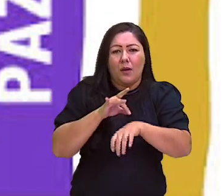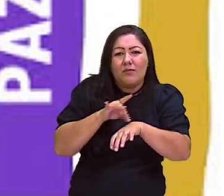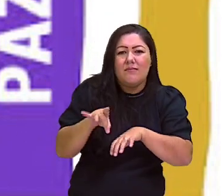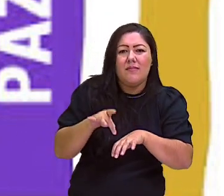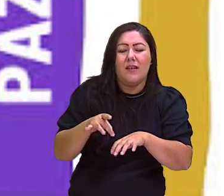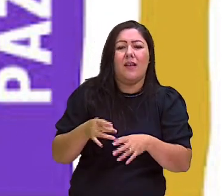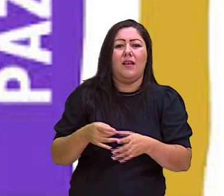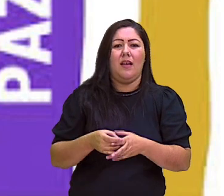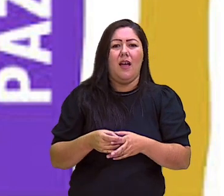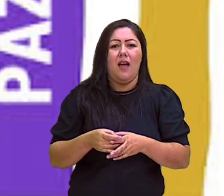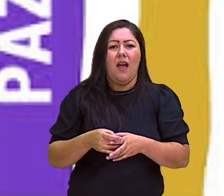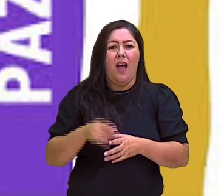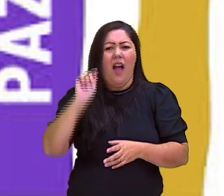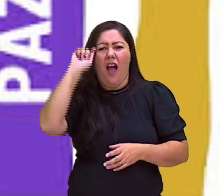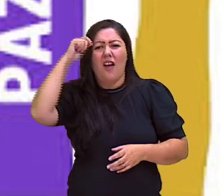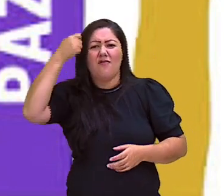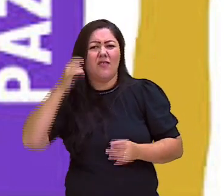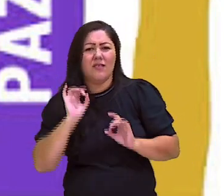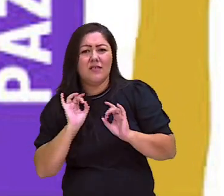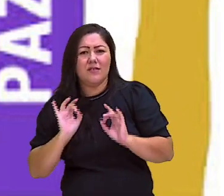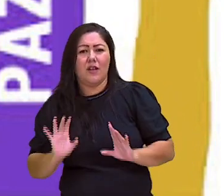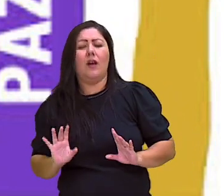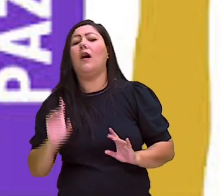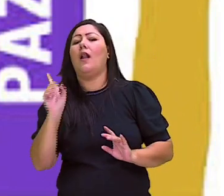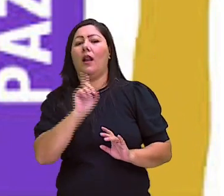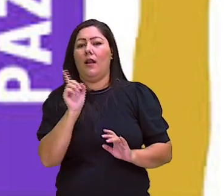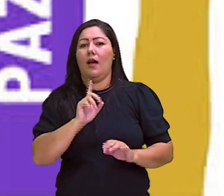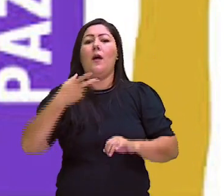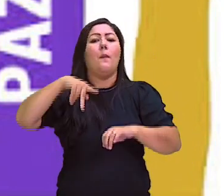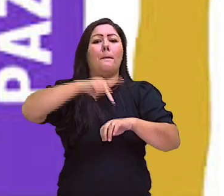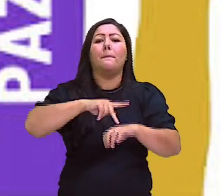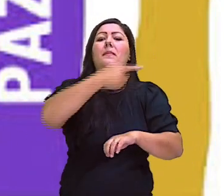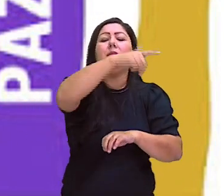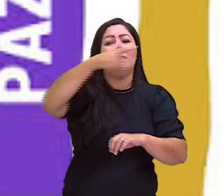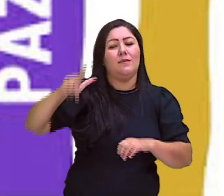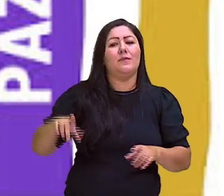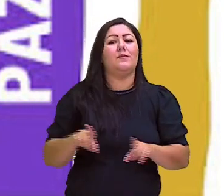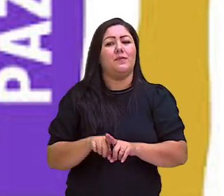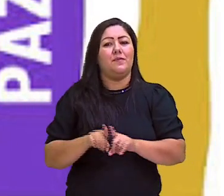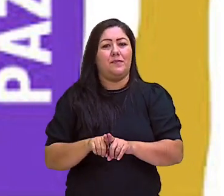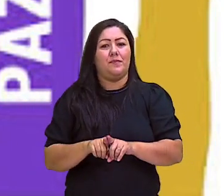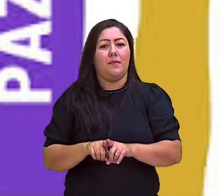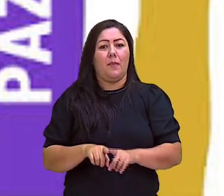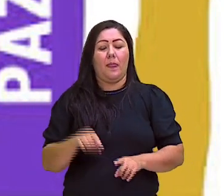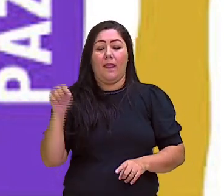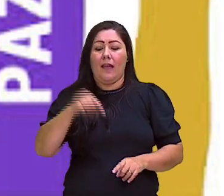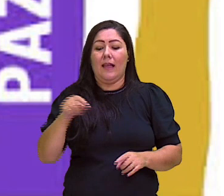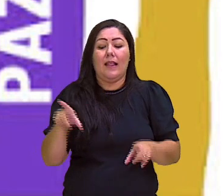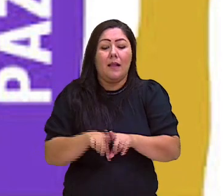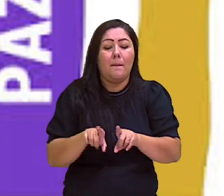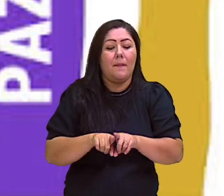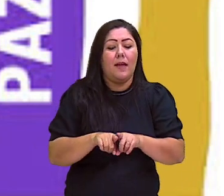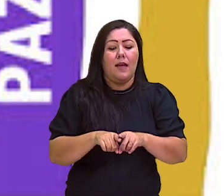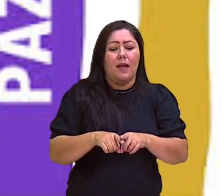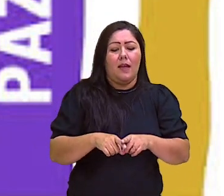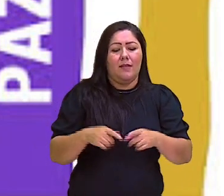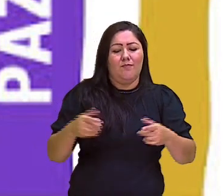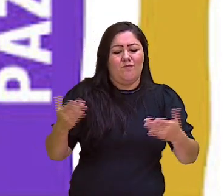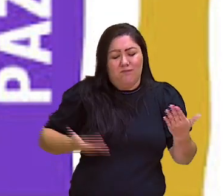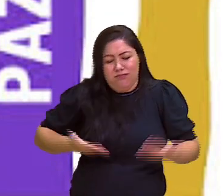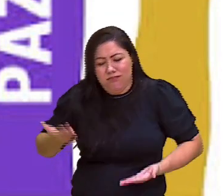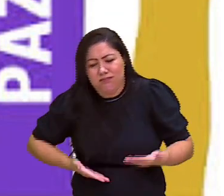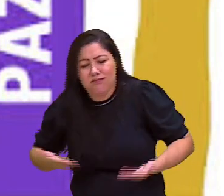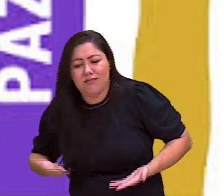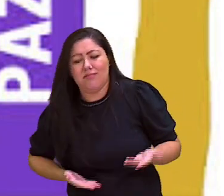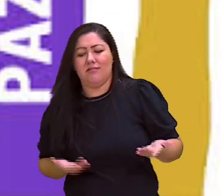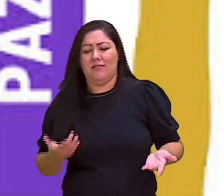todos. E vai além. Vai de trabalho escravo, vai de todas as formas